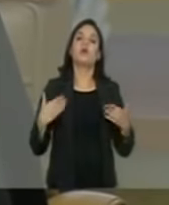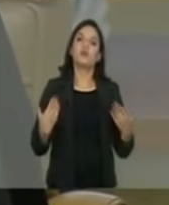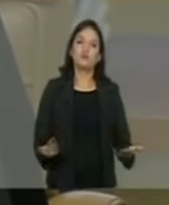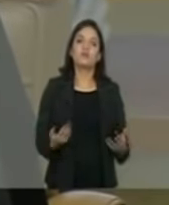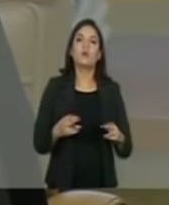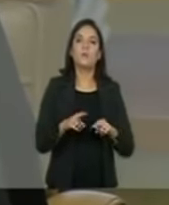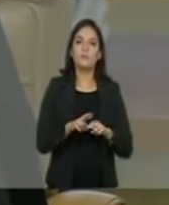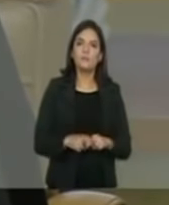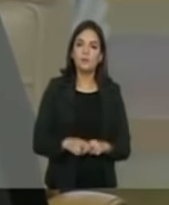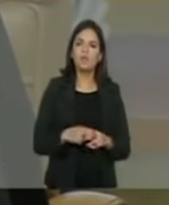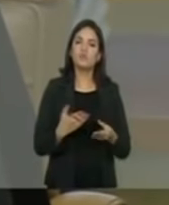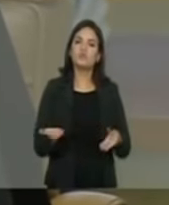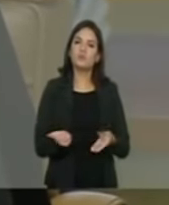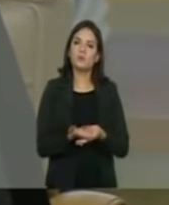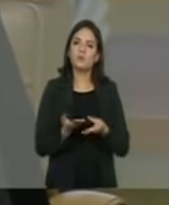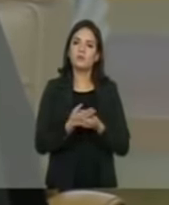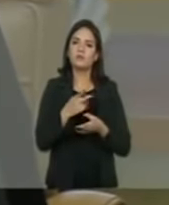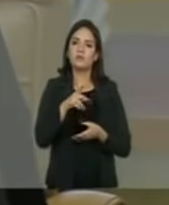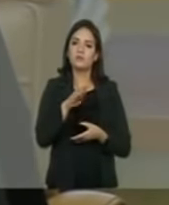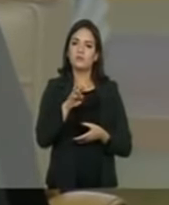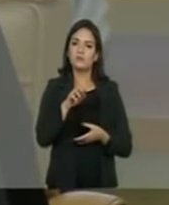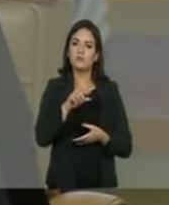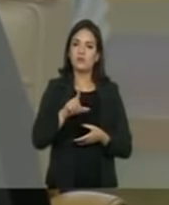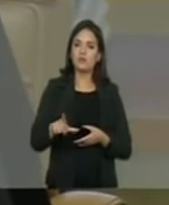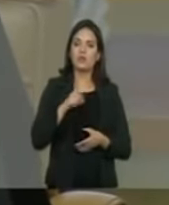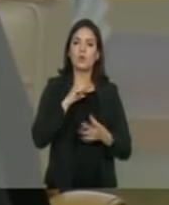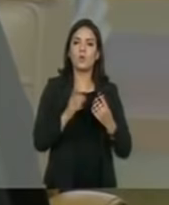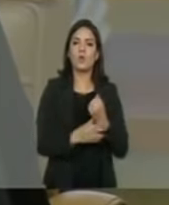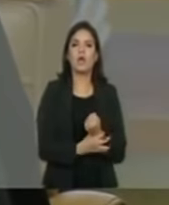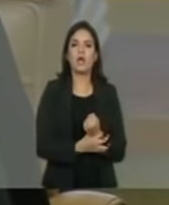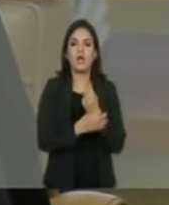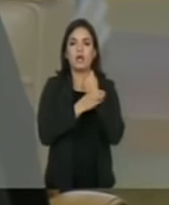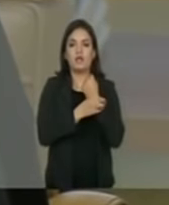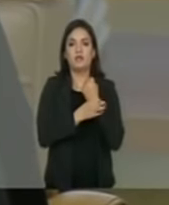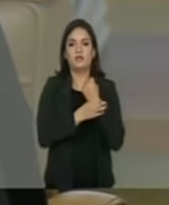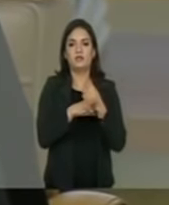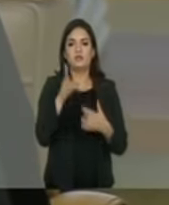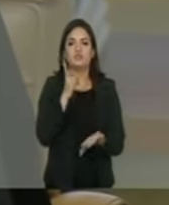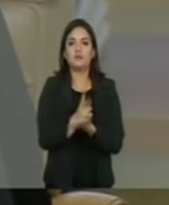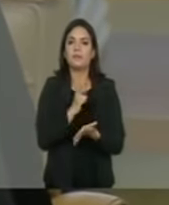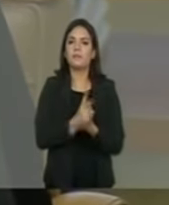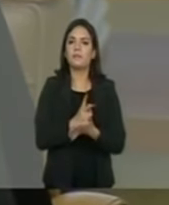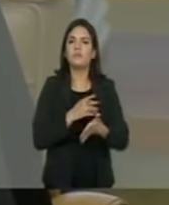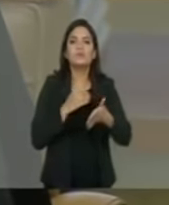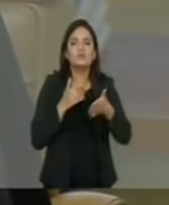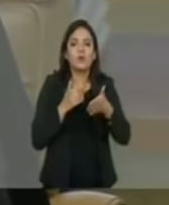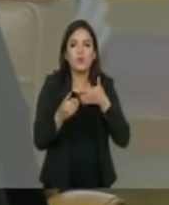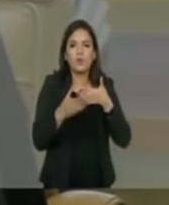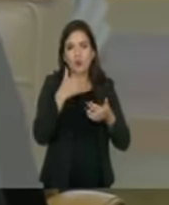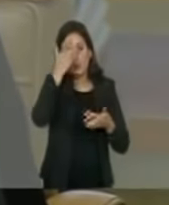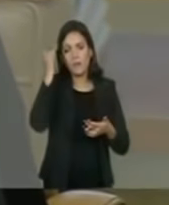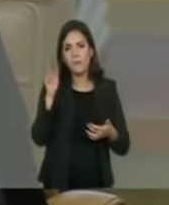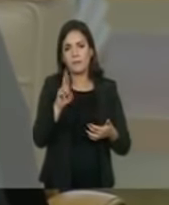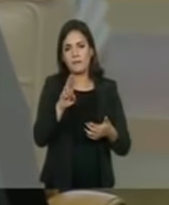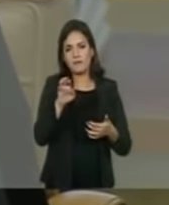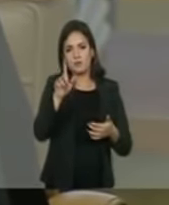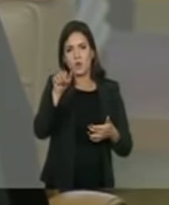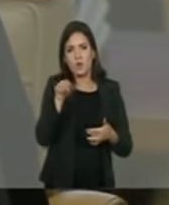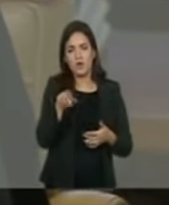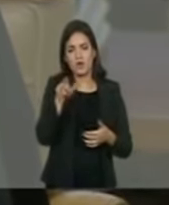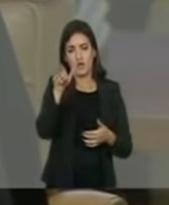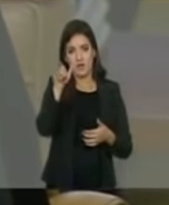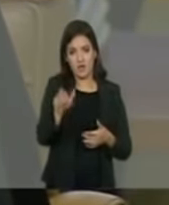penal representa uma fundamental garantia instrumental de qualquer réu em cujo favor